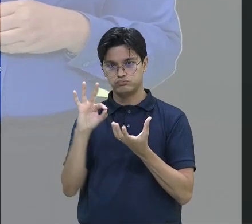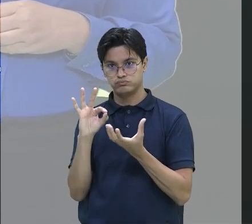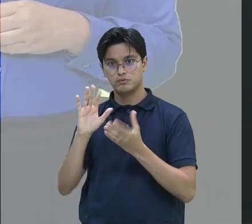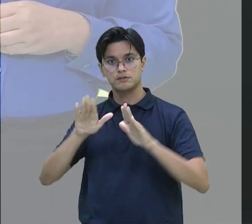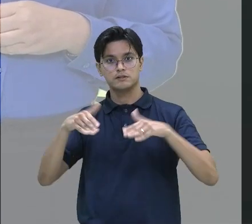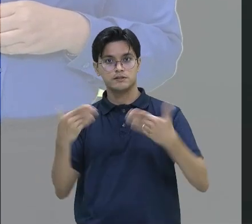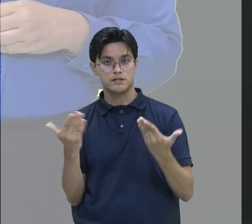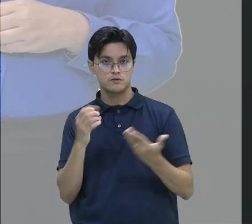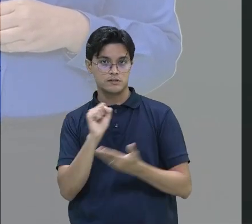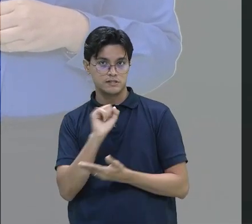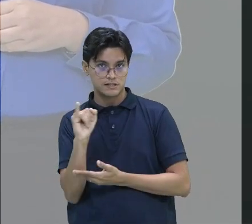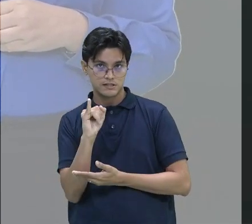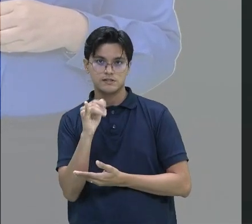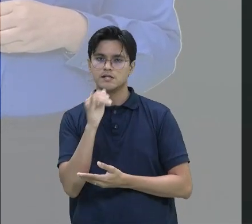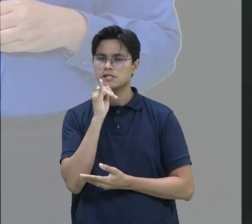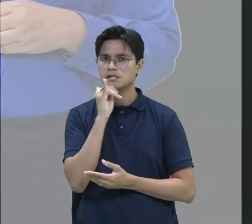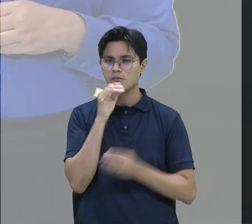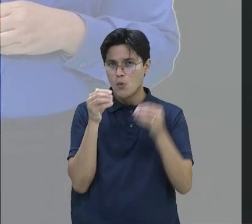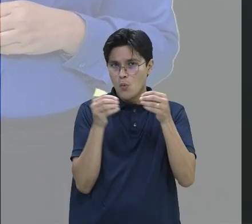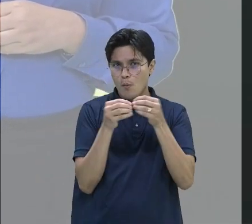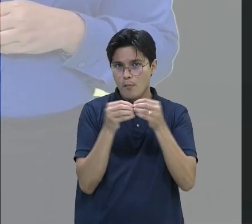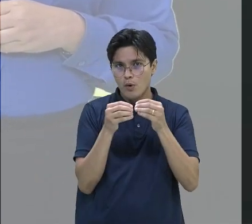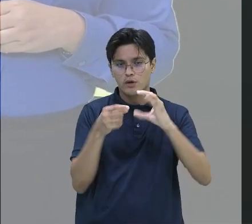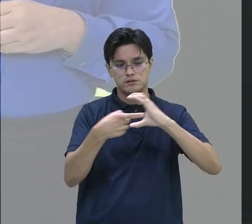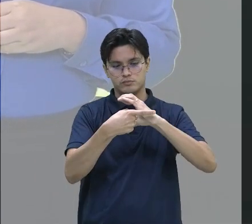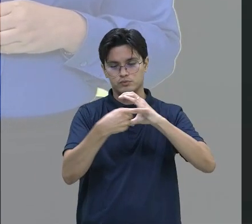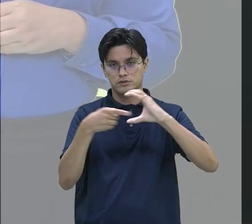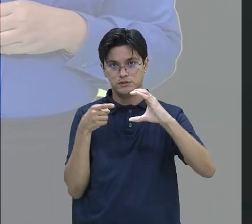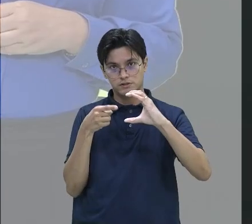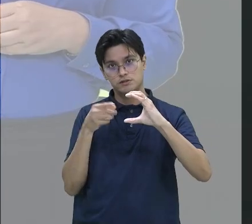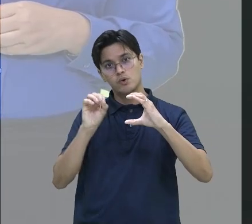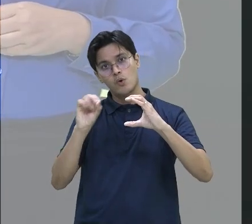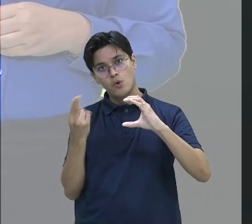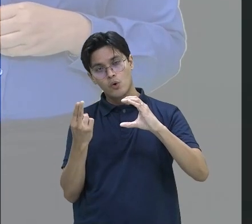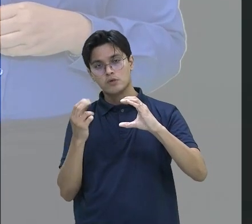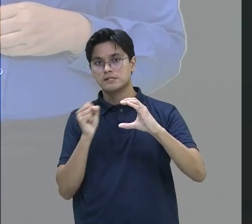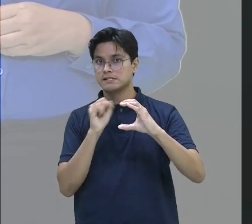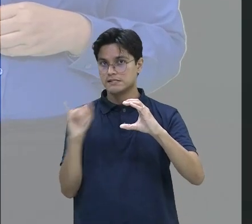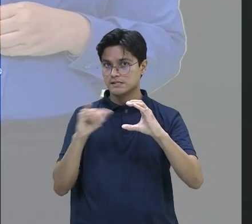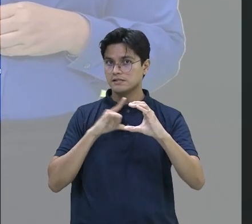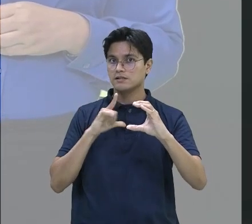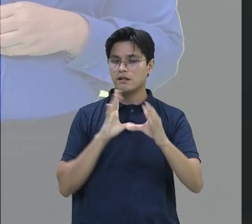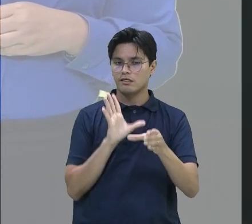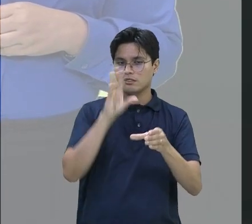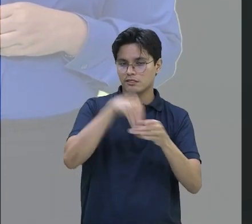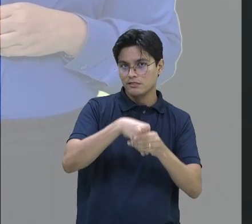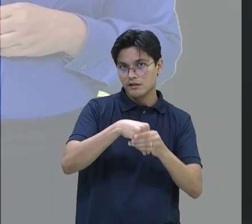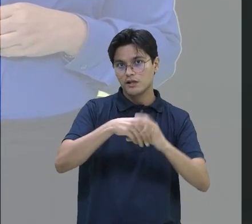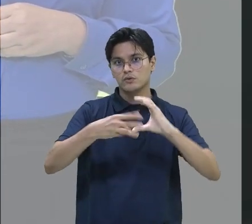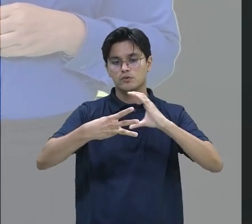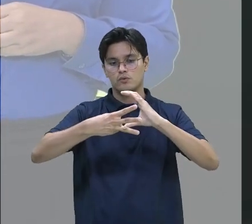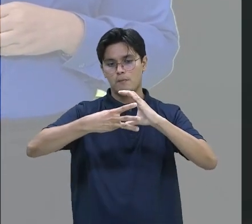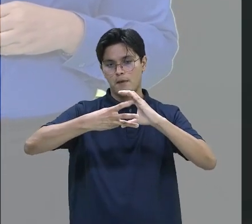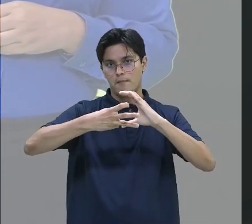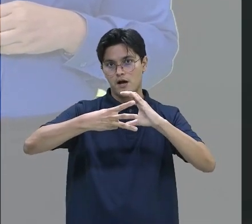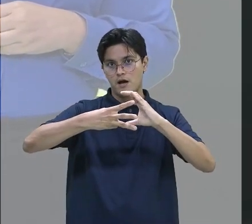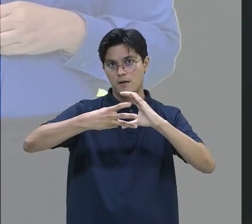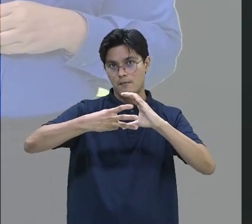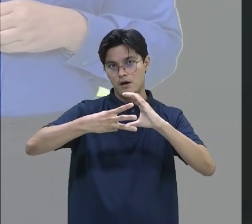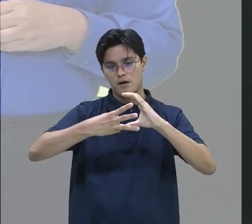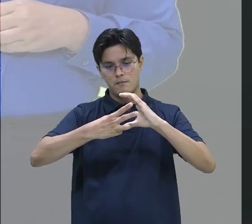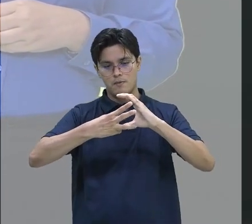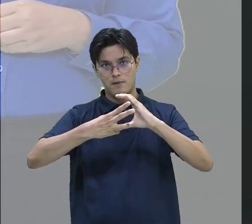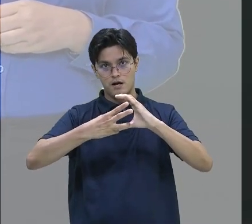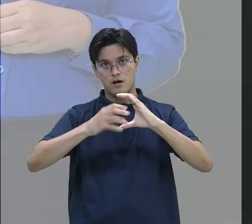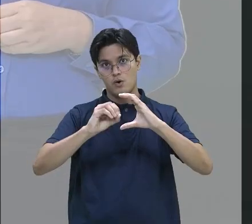está próximo da linha do Equador, se está dentro dos trópicos de Câncer, né, dentro da região